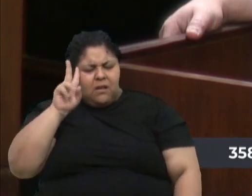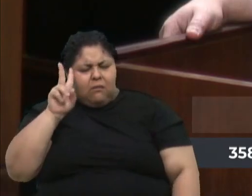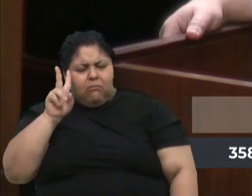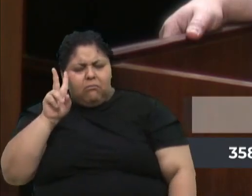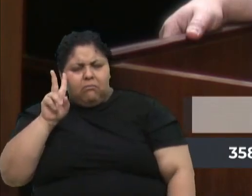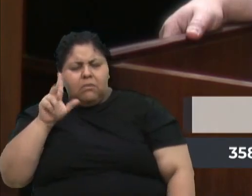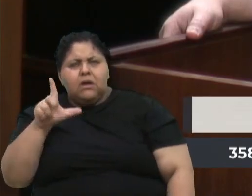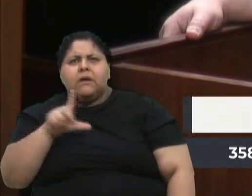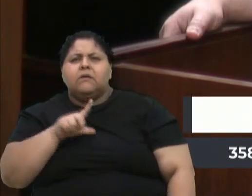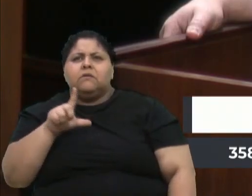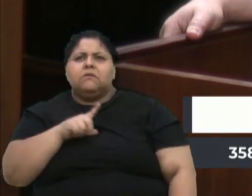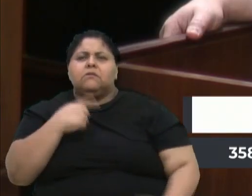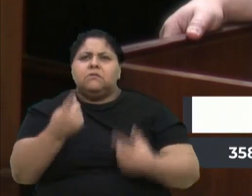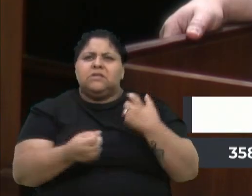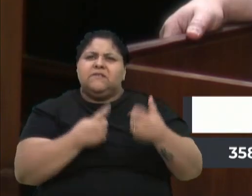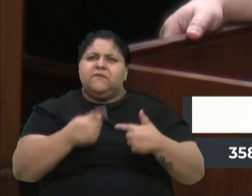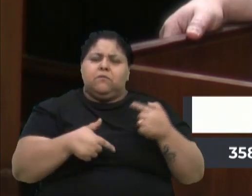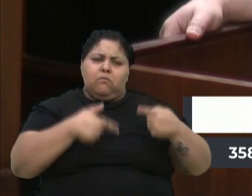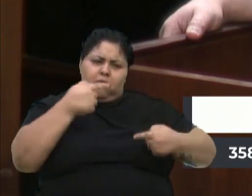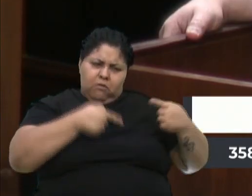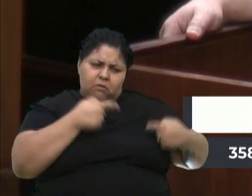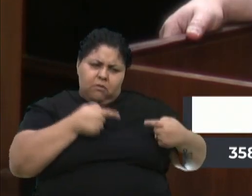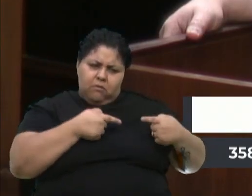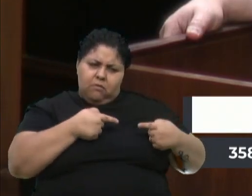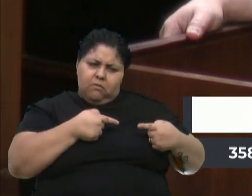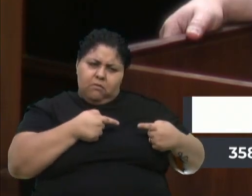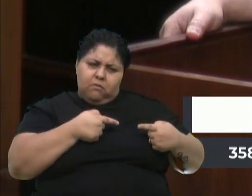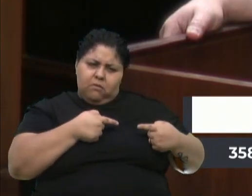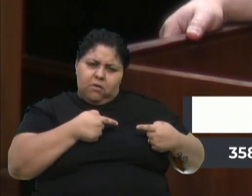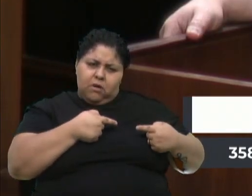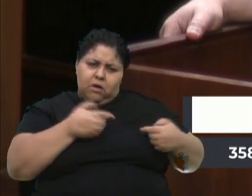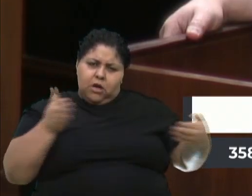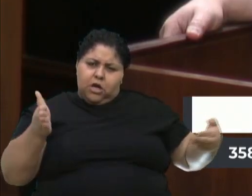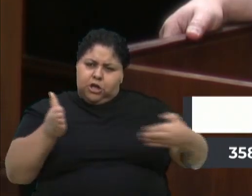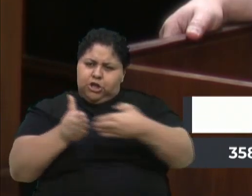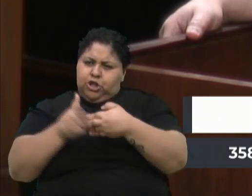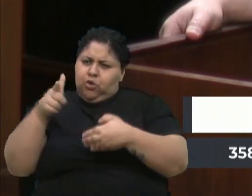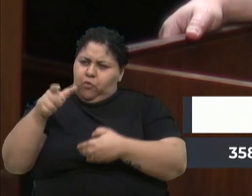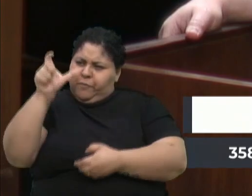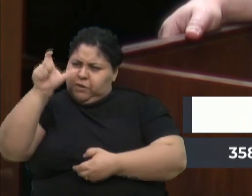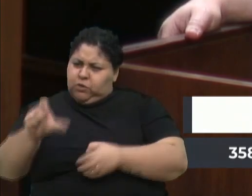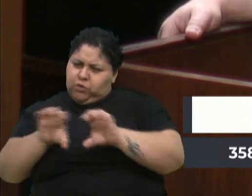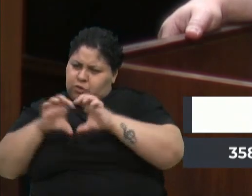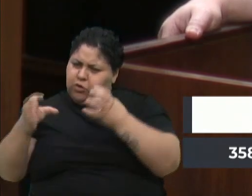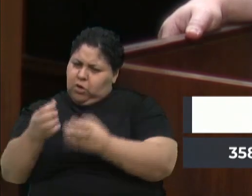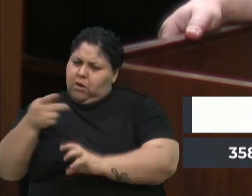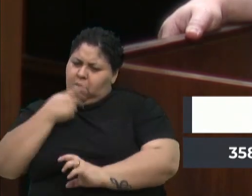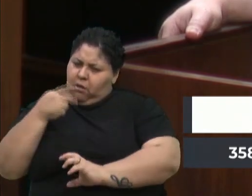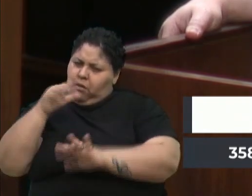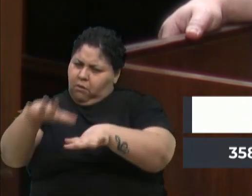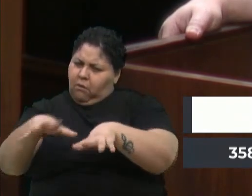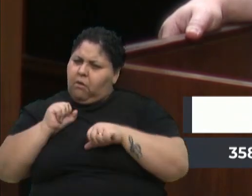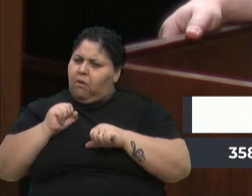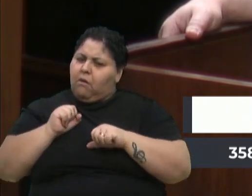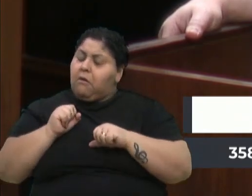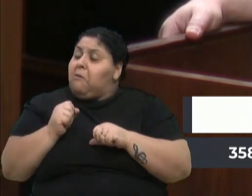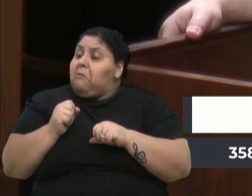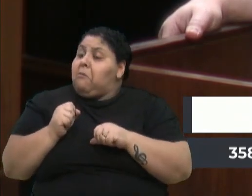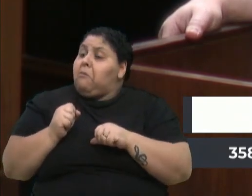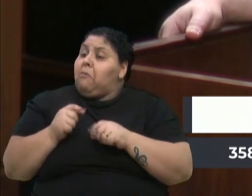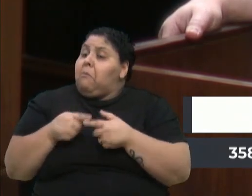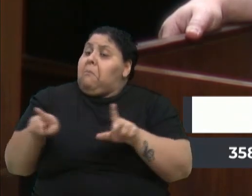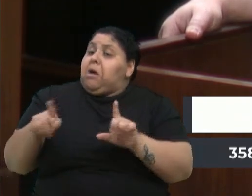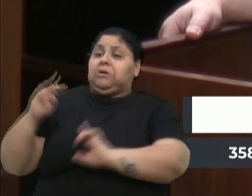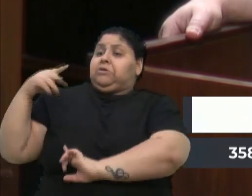que teve alguma discussão e veio algumas pessoas da comunidade nesse plenário e diziam, mas o vereador agora quer,